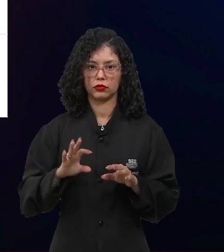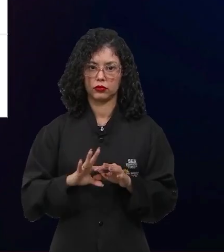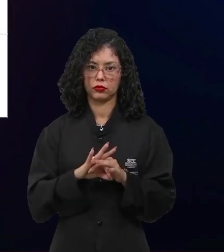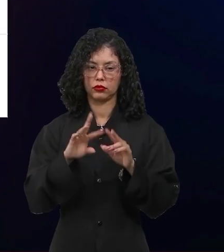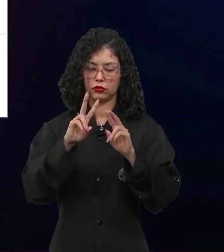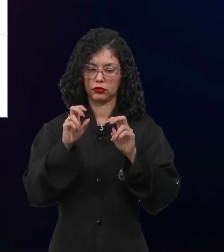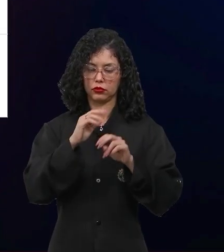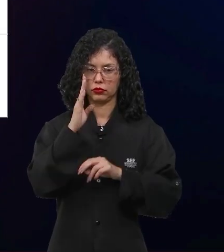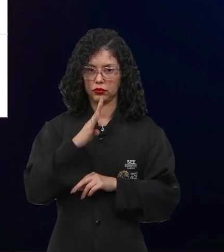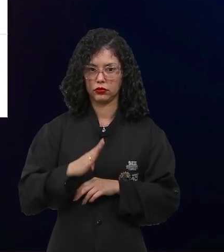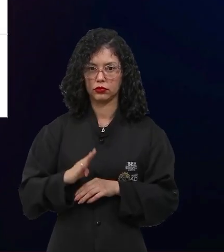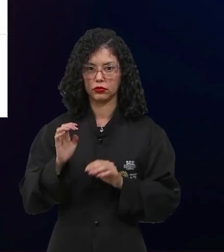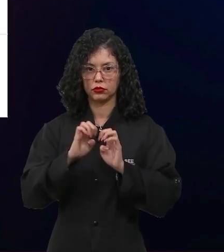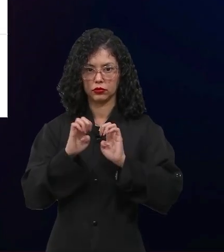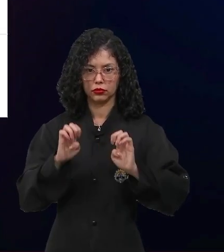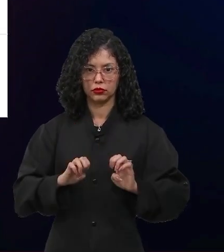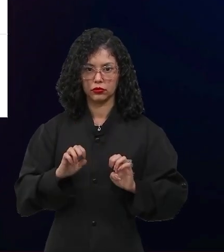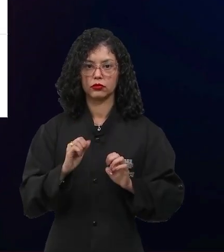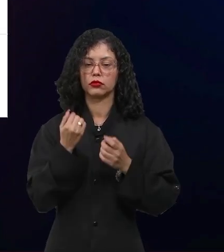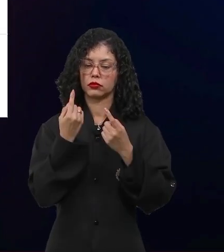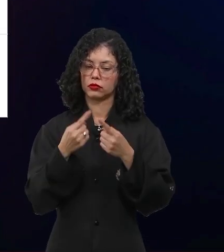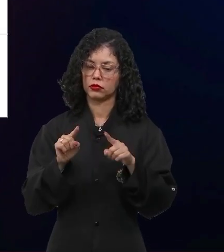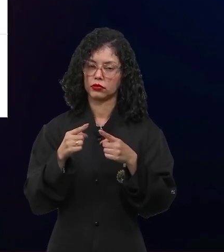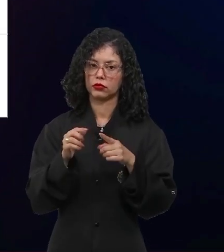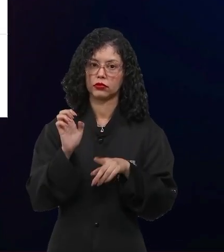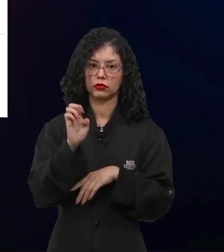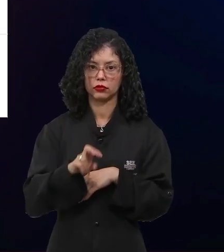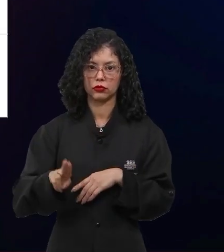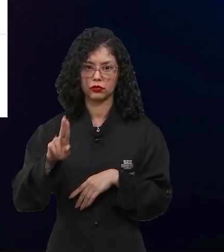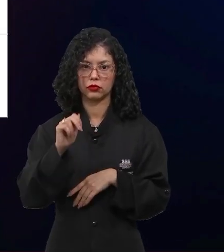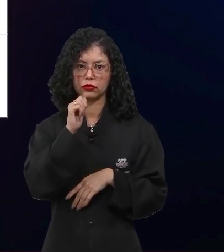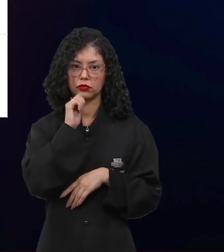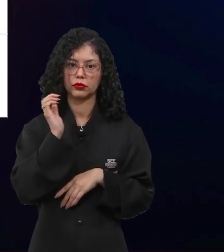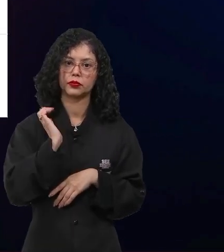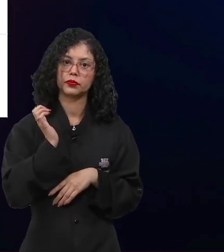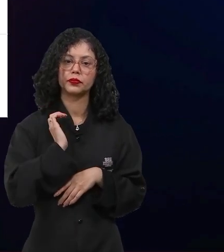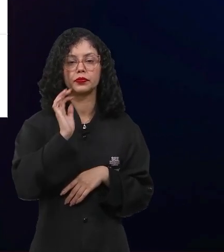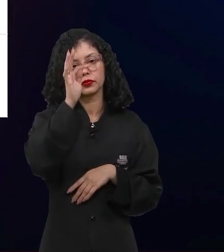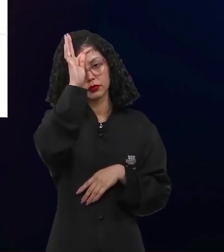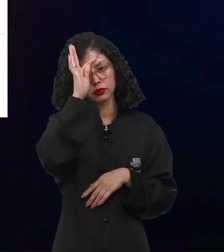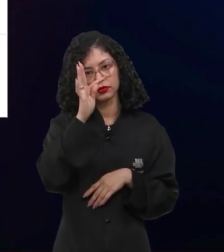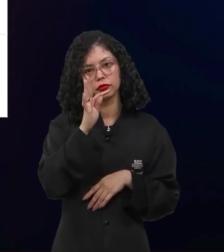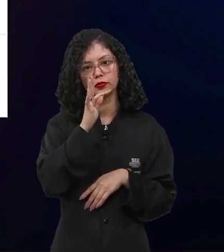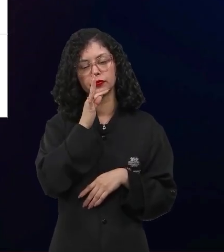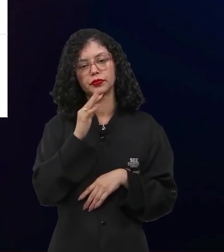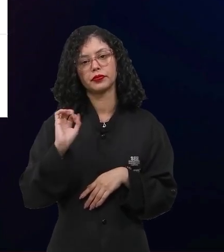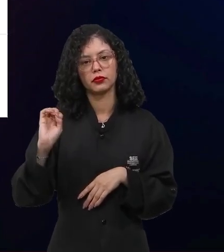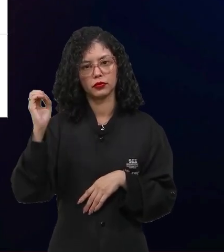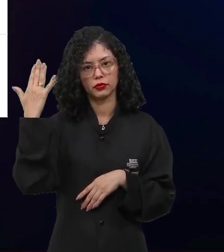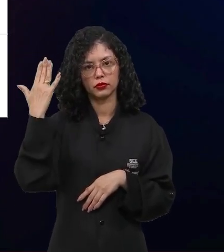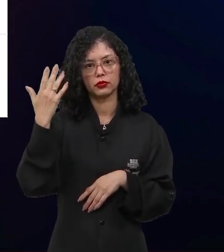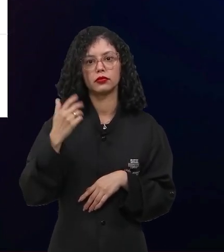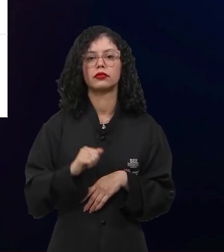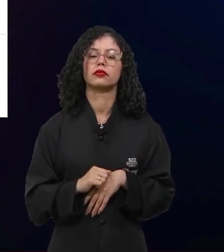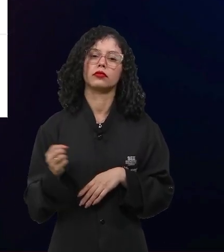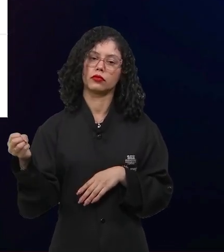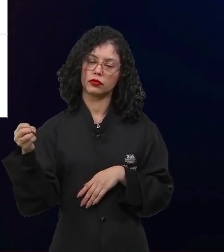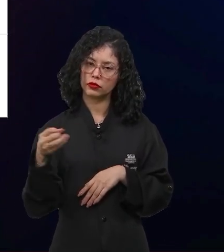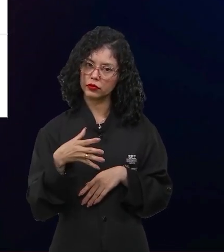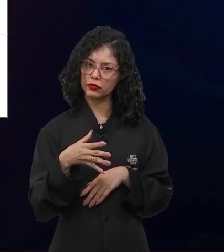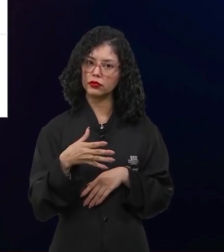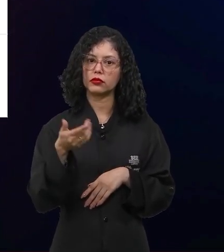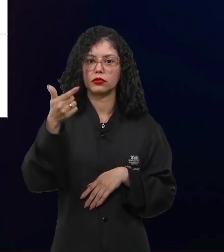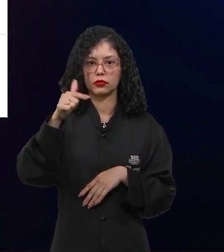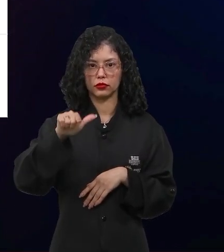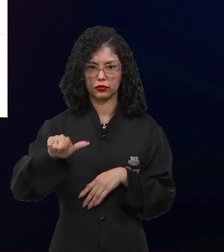temas brasileiros à estrutura operística europeia. Então, essa rica tradição continua a ser celebrada, reinventada